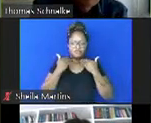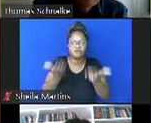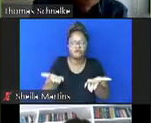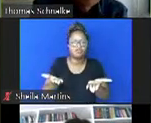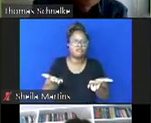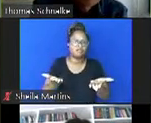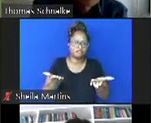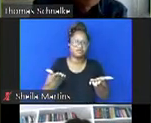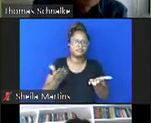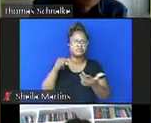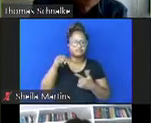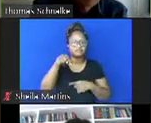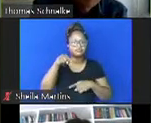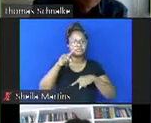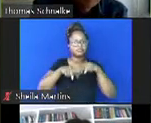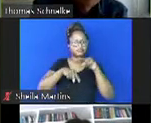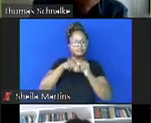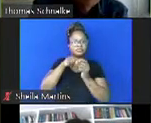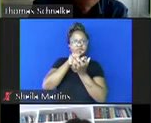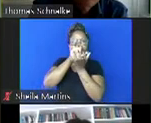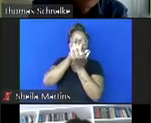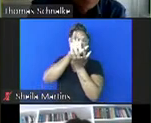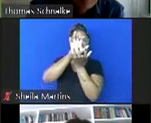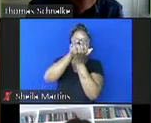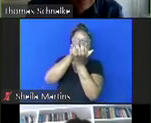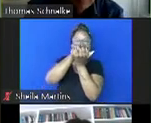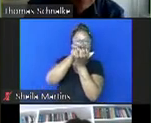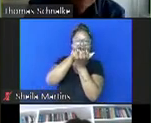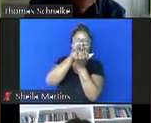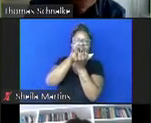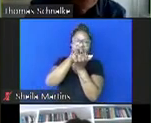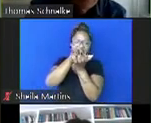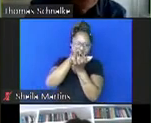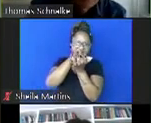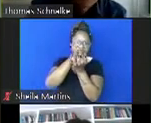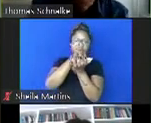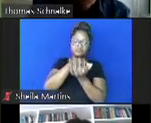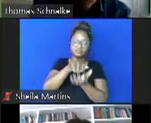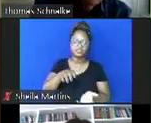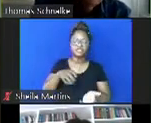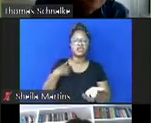objeto é um híbrido que nos torna,